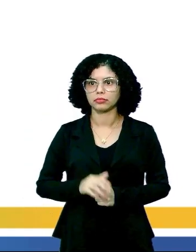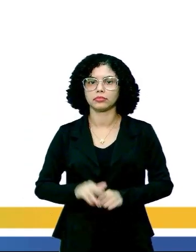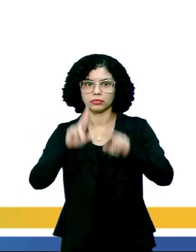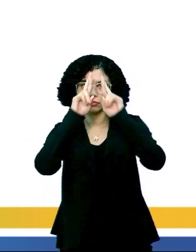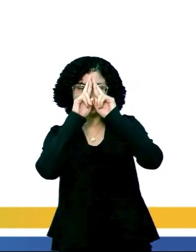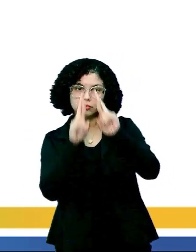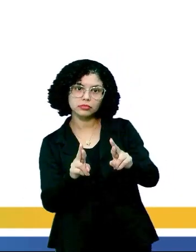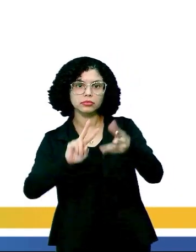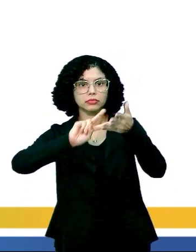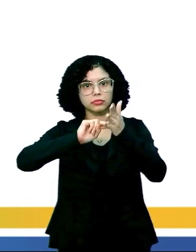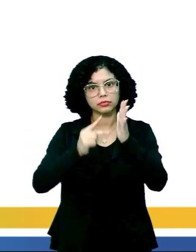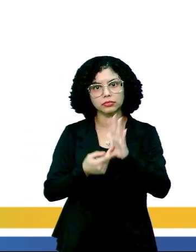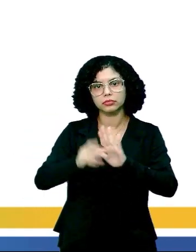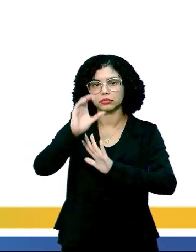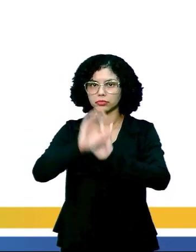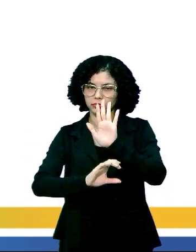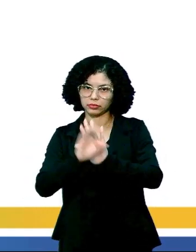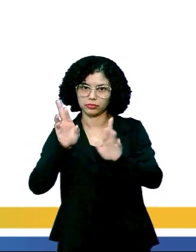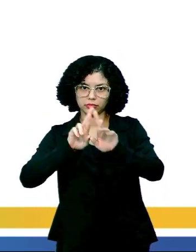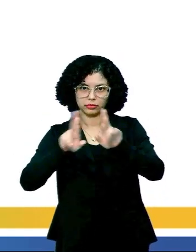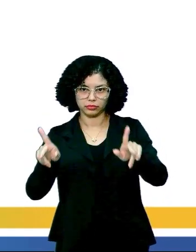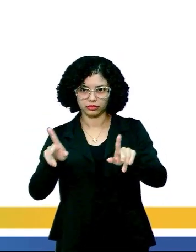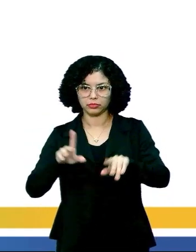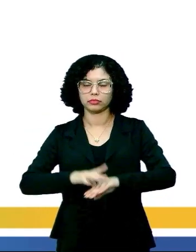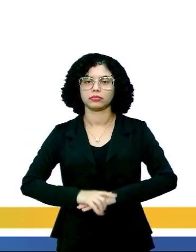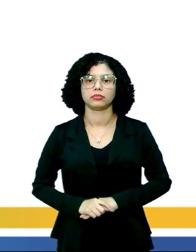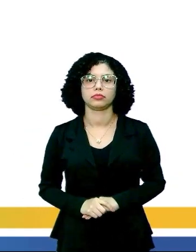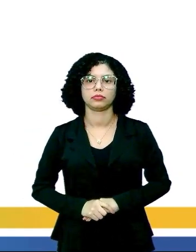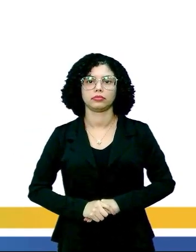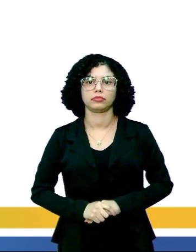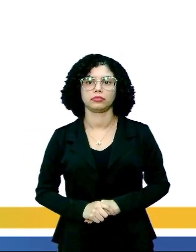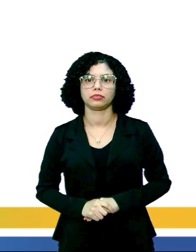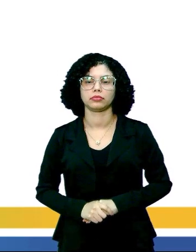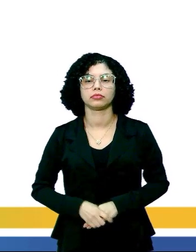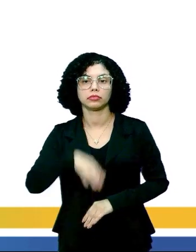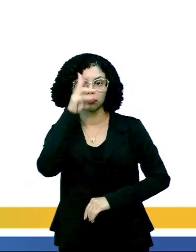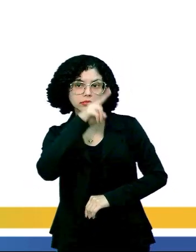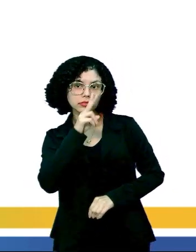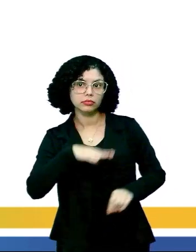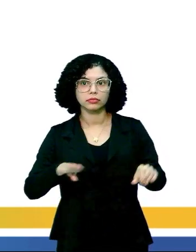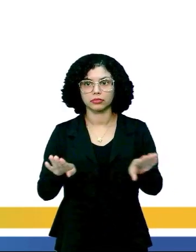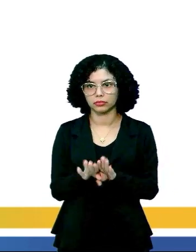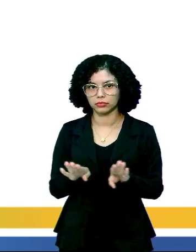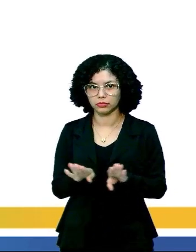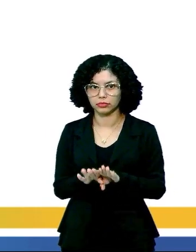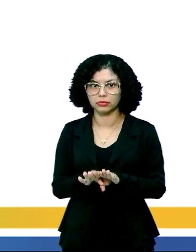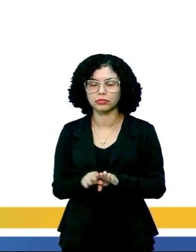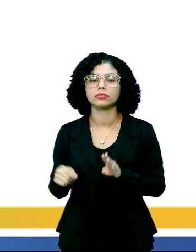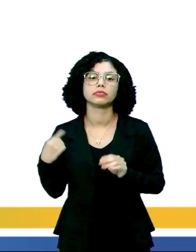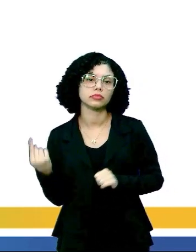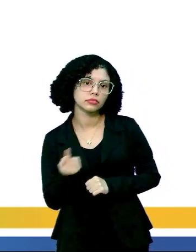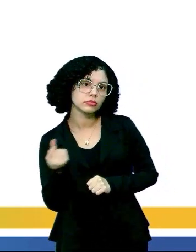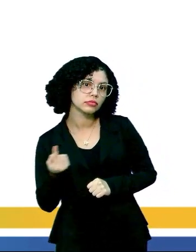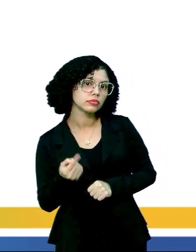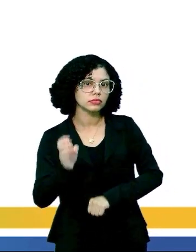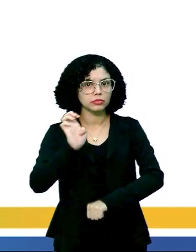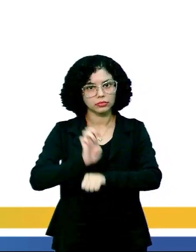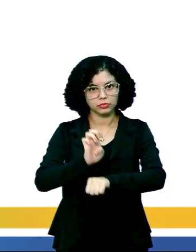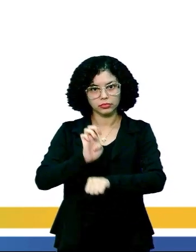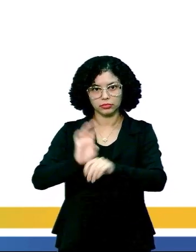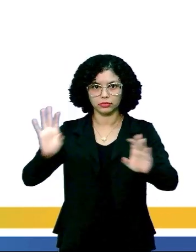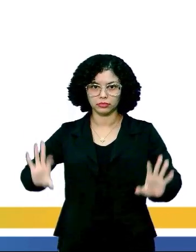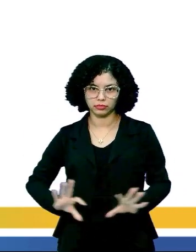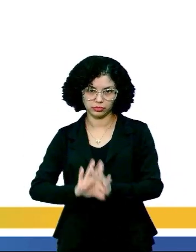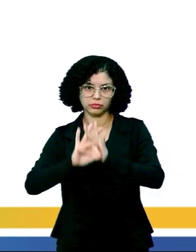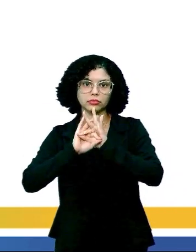forma correta, respeitando seus significados e conceitos distintos. Ressalta-se também que é a relação